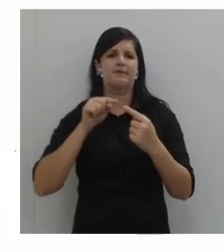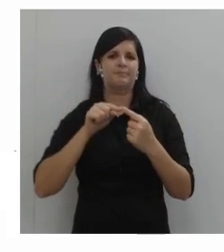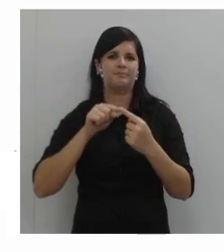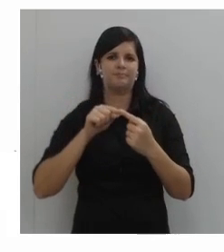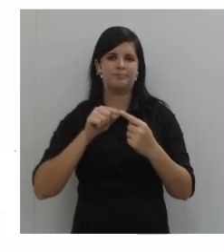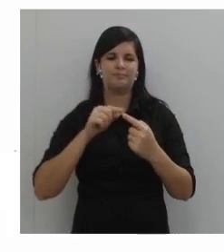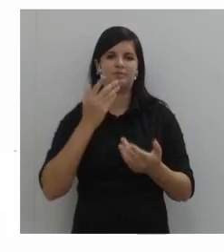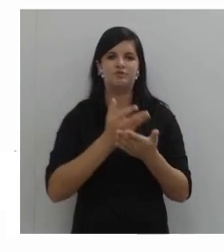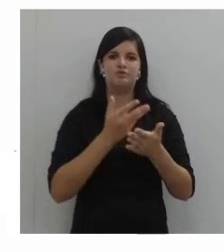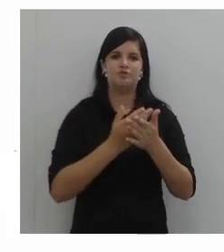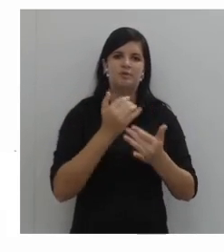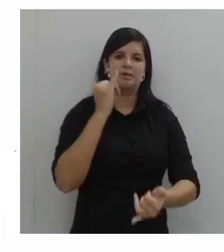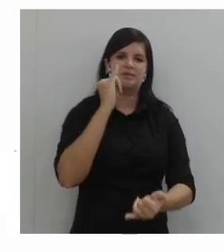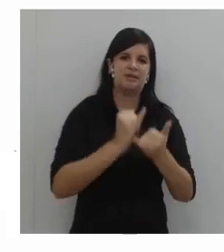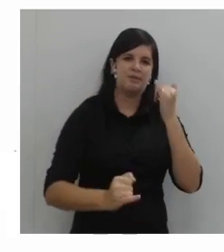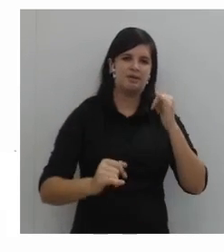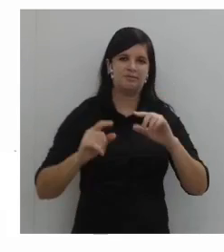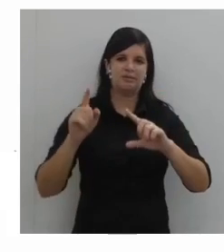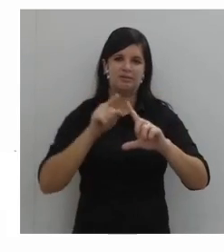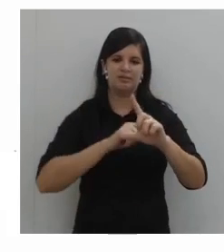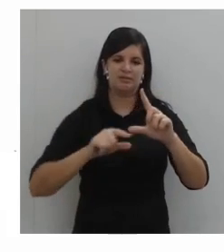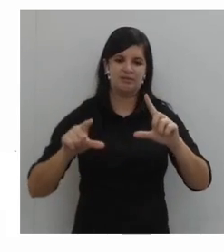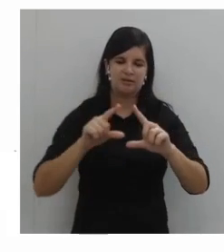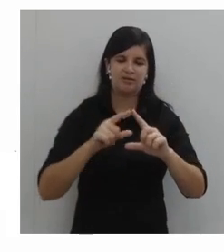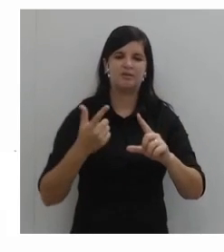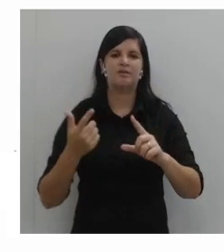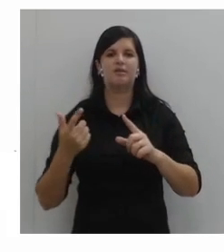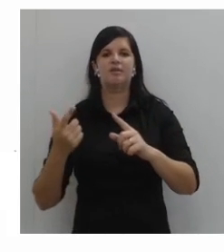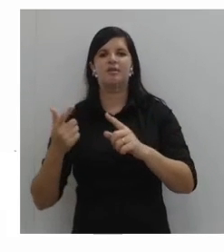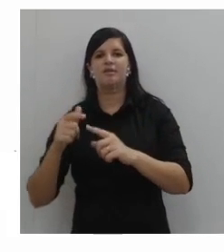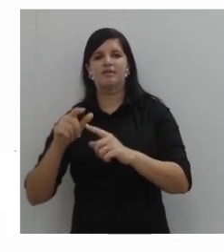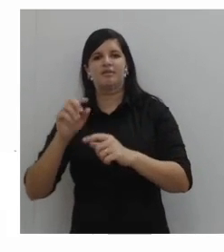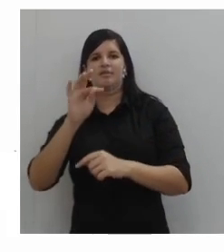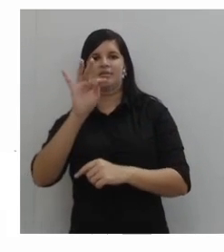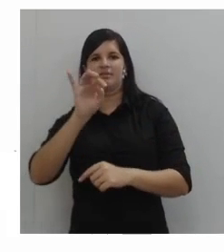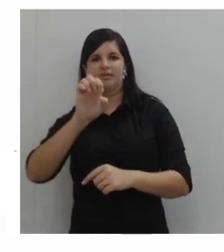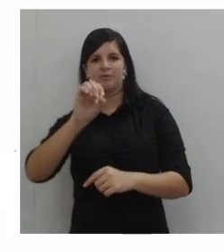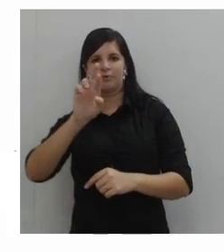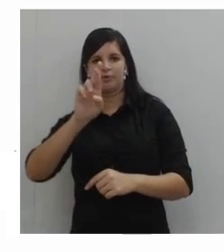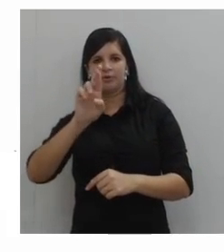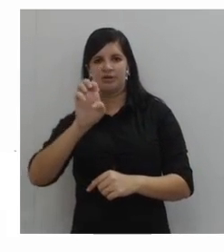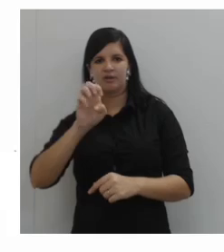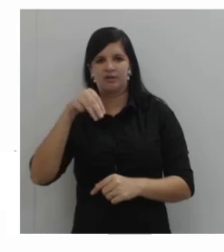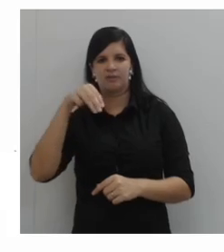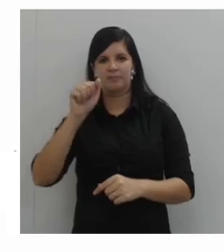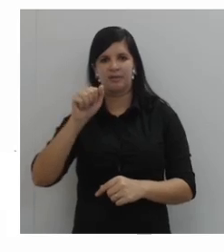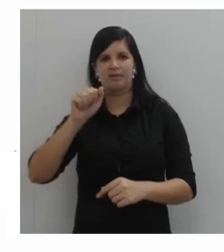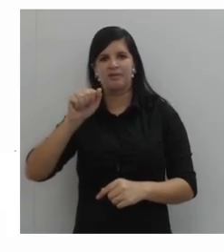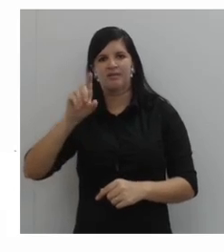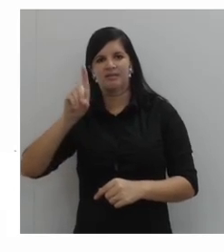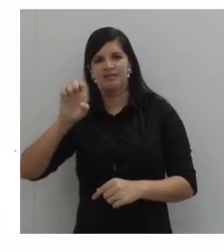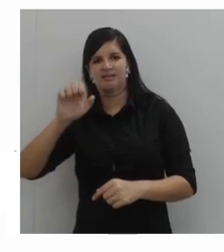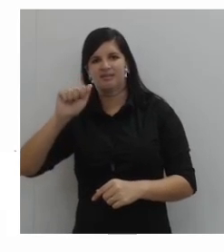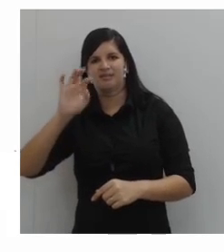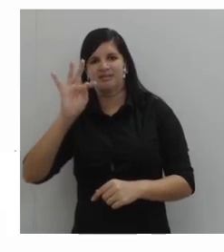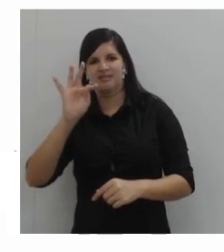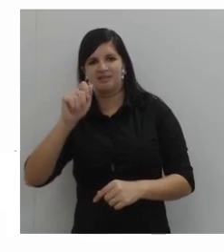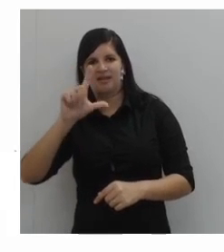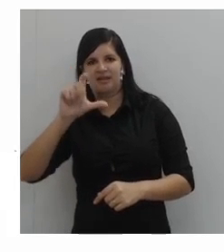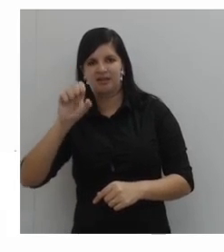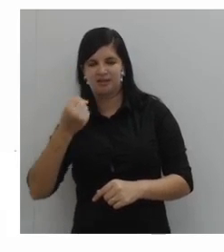estuda semelhança de triângulo, quando a gente estuda teorema de Tales, nós temos aí proporcionalidade aplicado